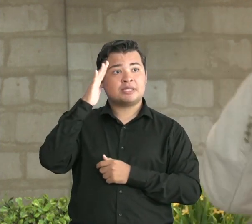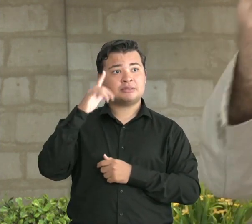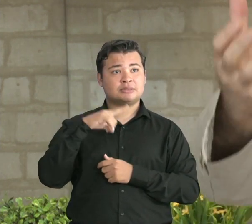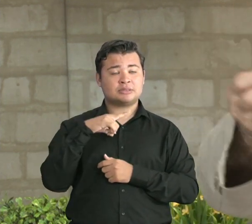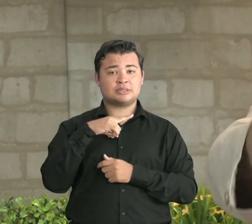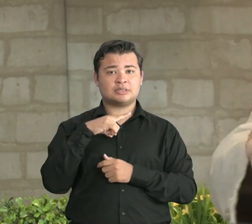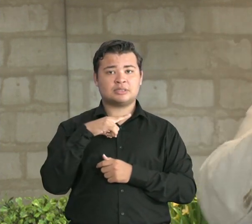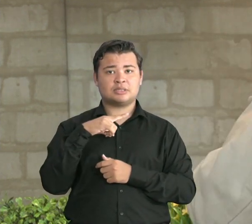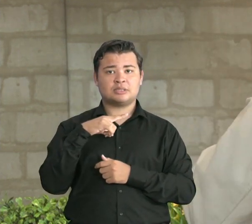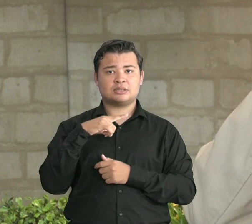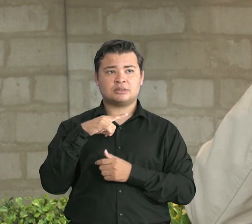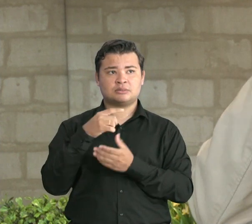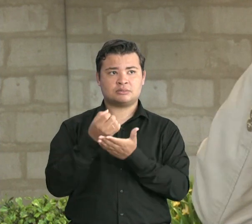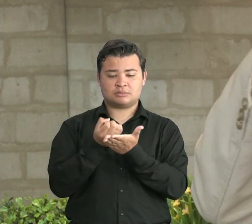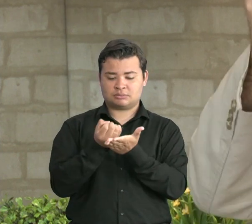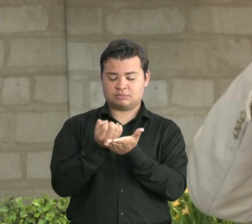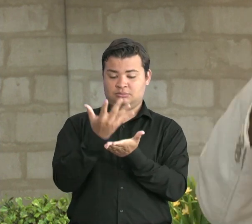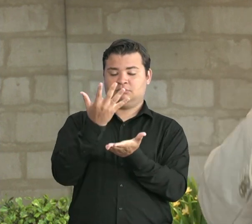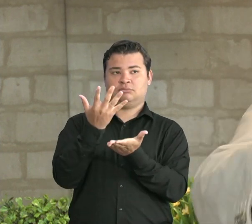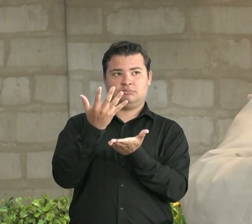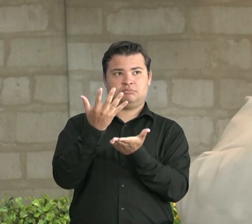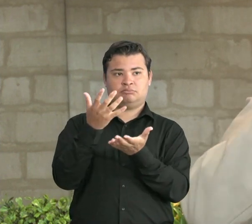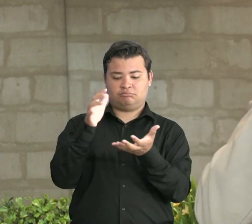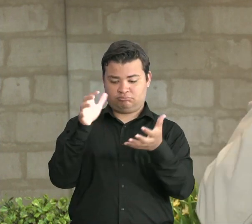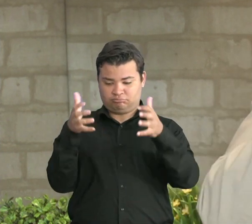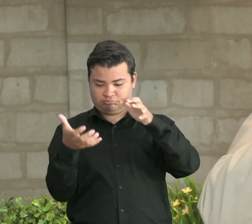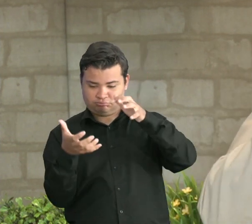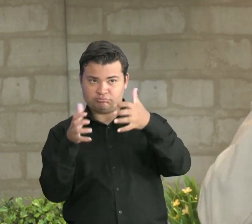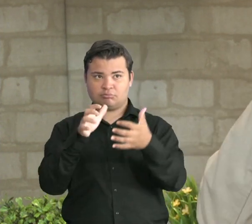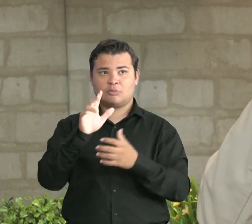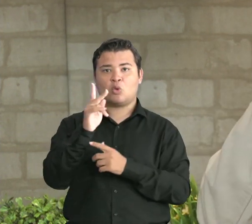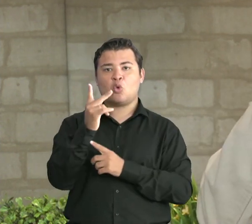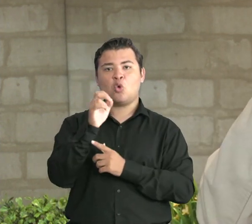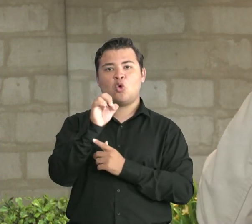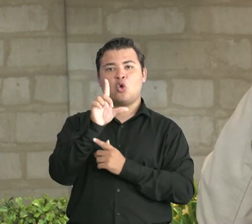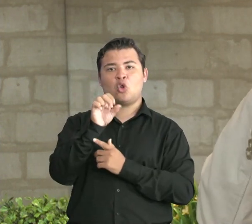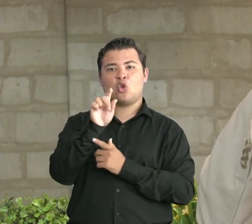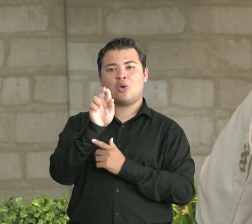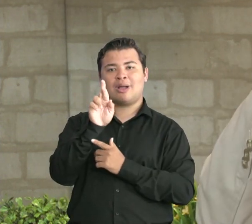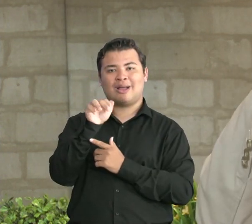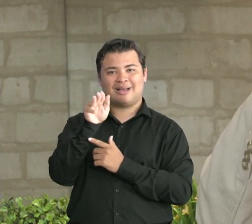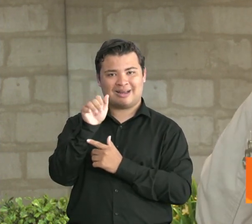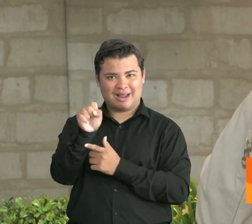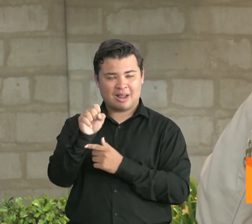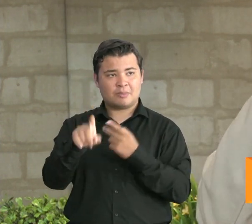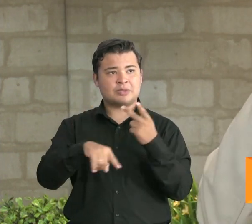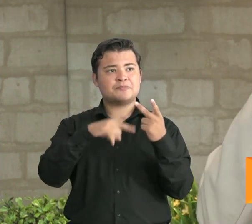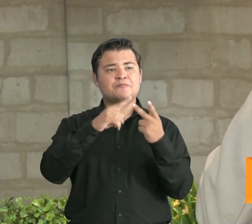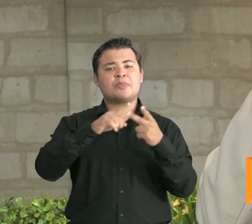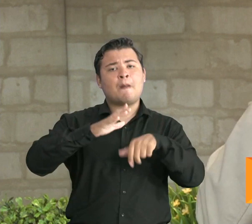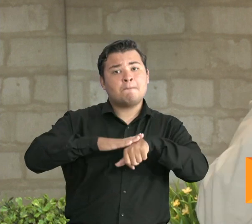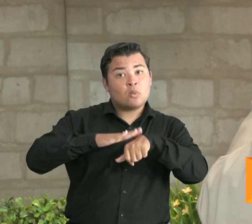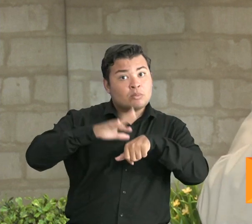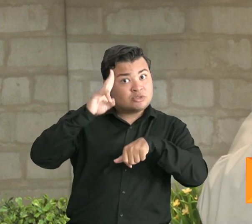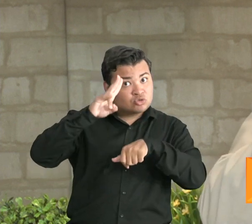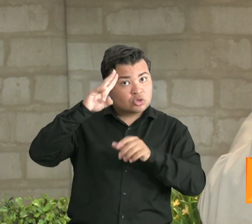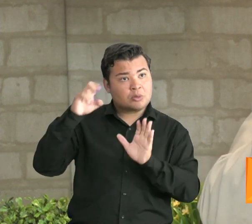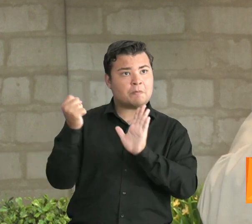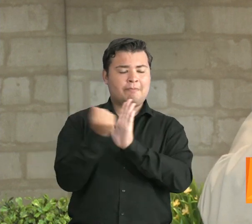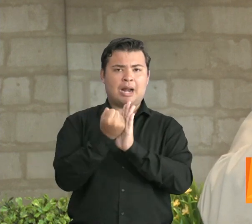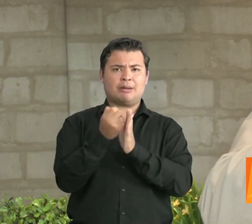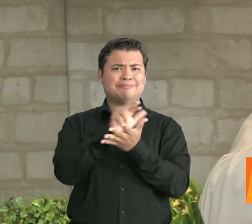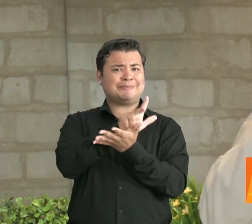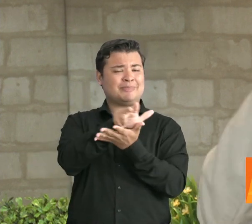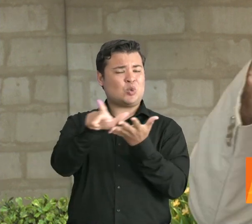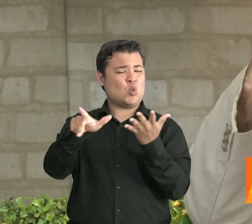para simular o corpo humano, ou simular o sistema solar, ou simular mesmo momentos históricos. Isso é algo